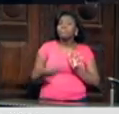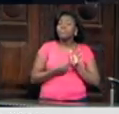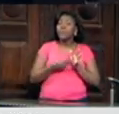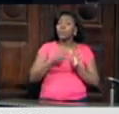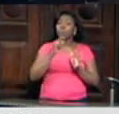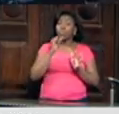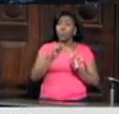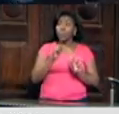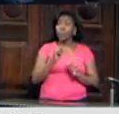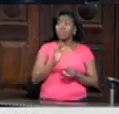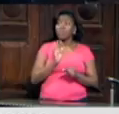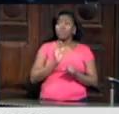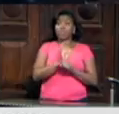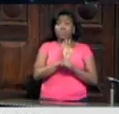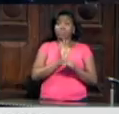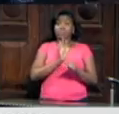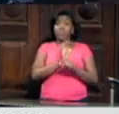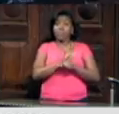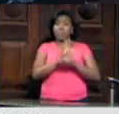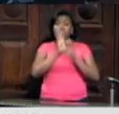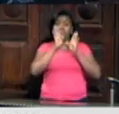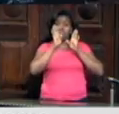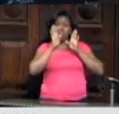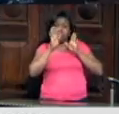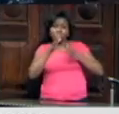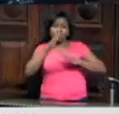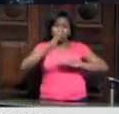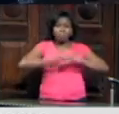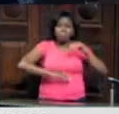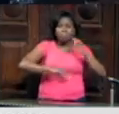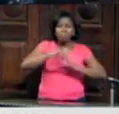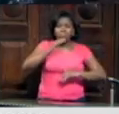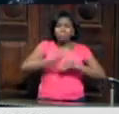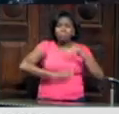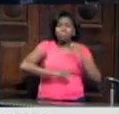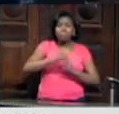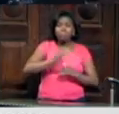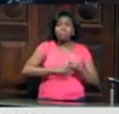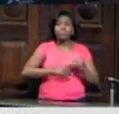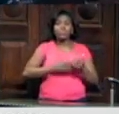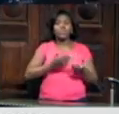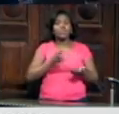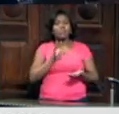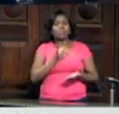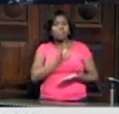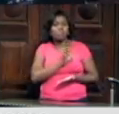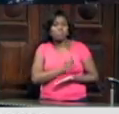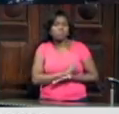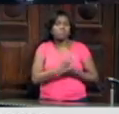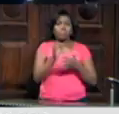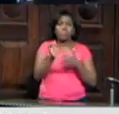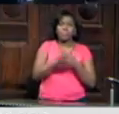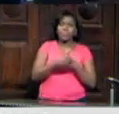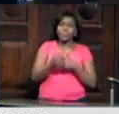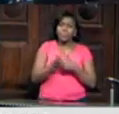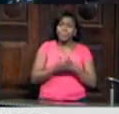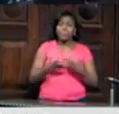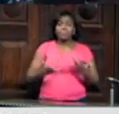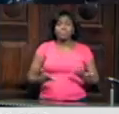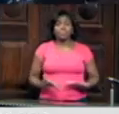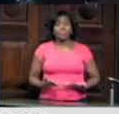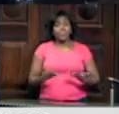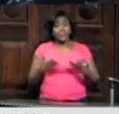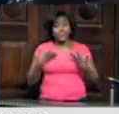a de defender e especializar-se no afeto, no amor, no levantamento, no